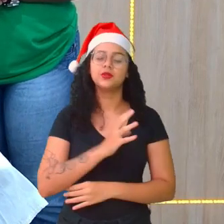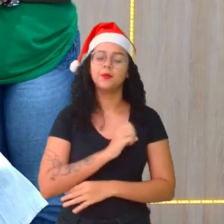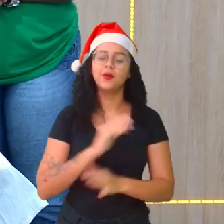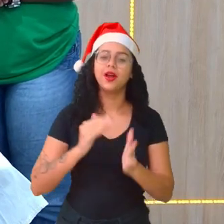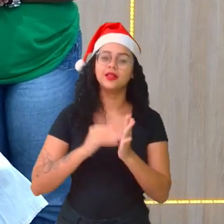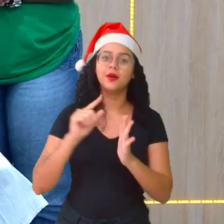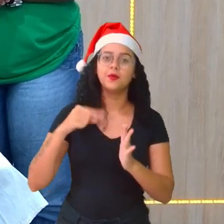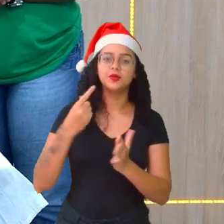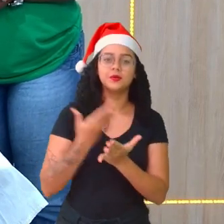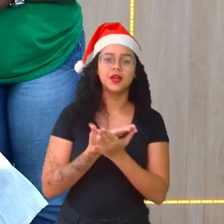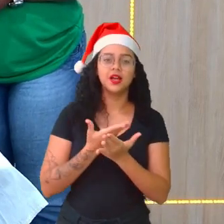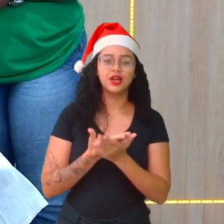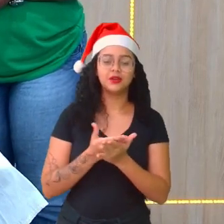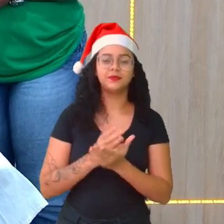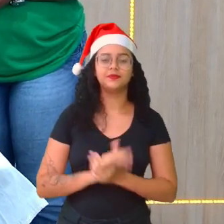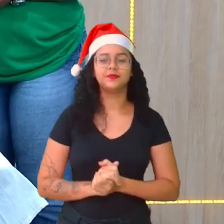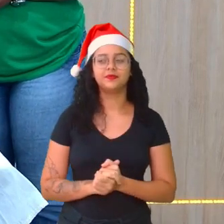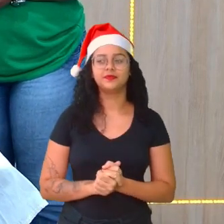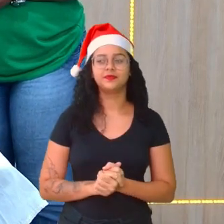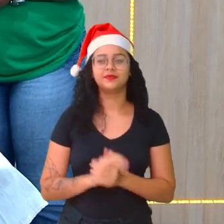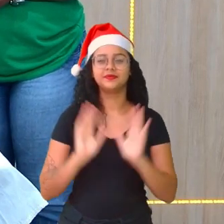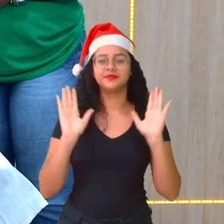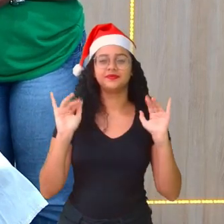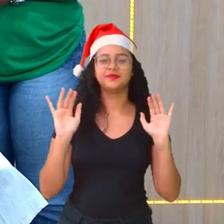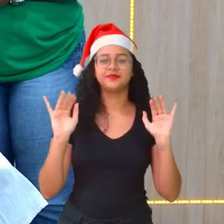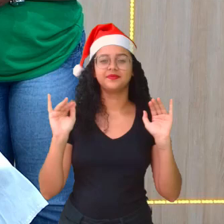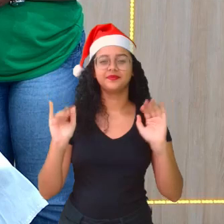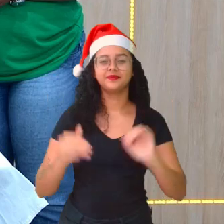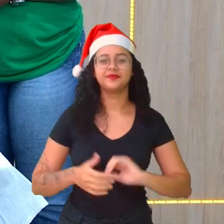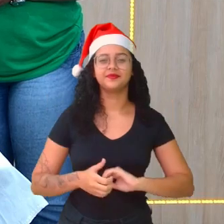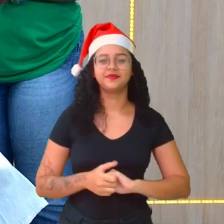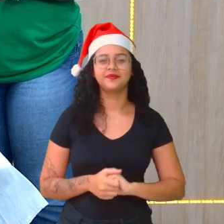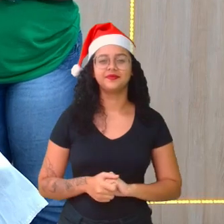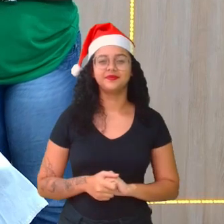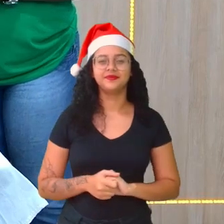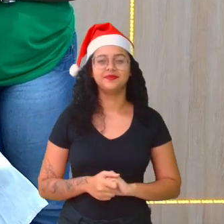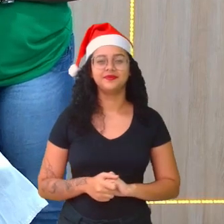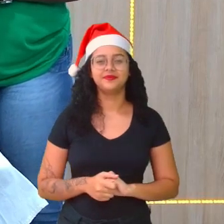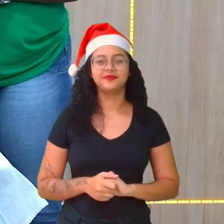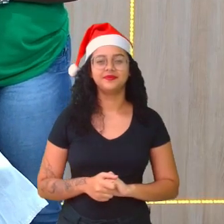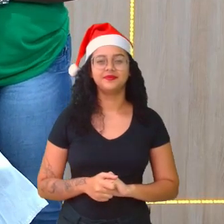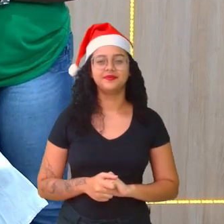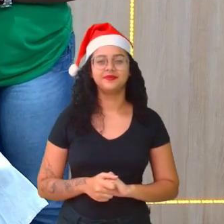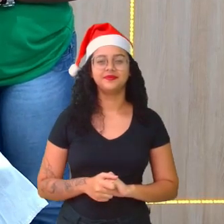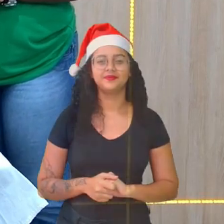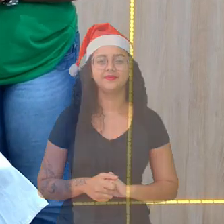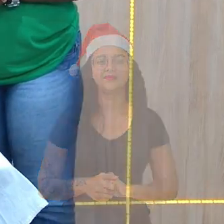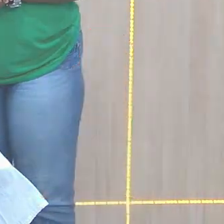até as cenas do próximo capítulo. Tchau, tchau. Fiquem com Deus. Valeu!